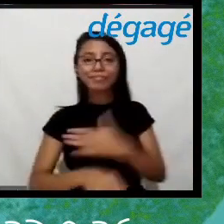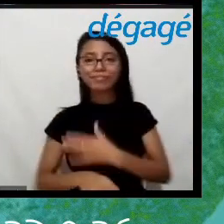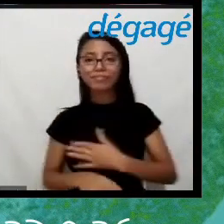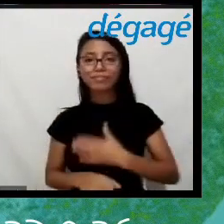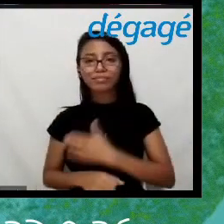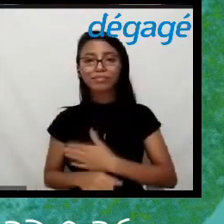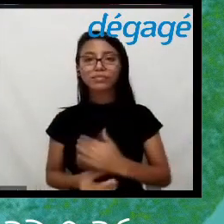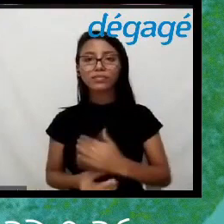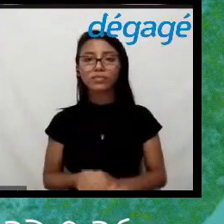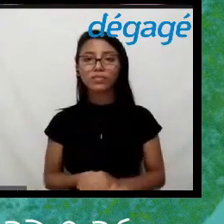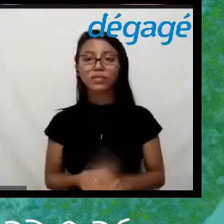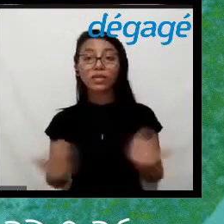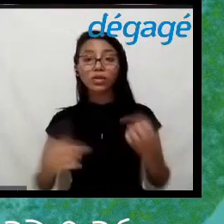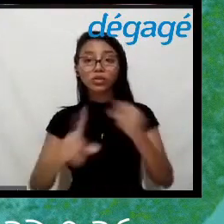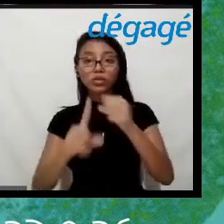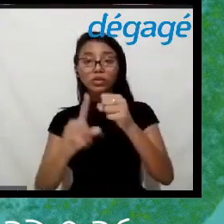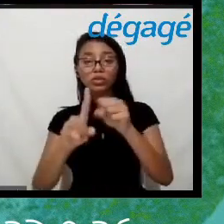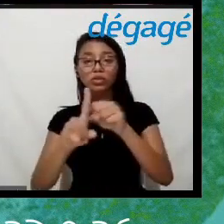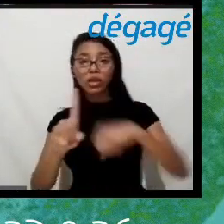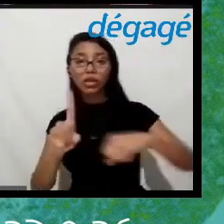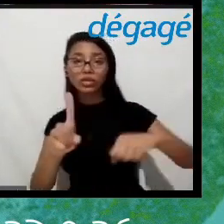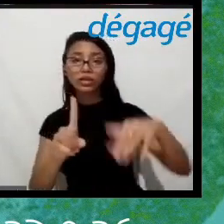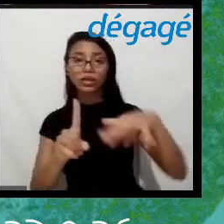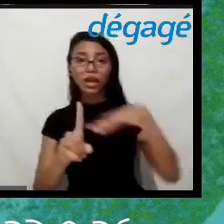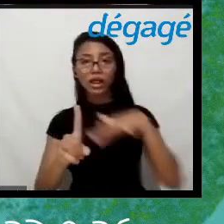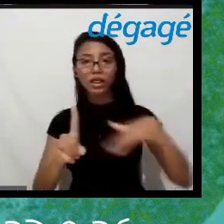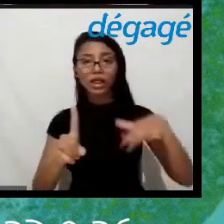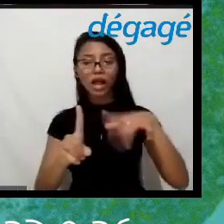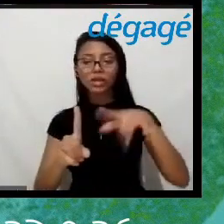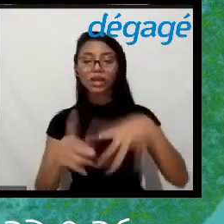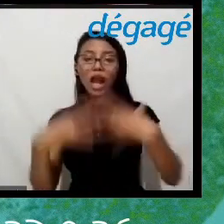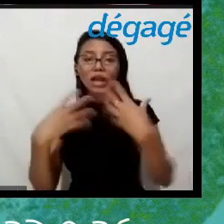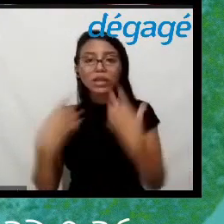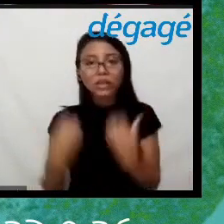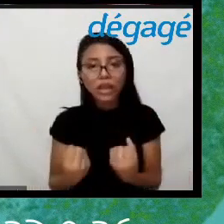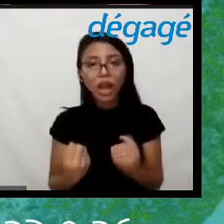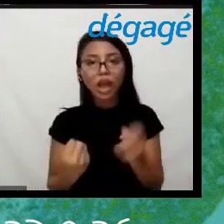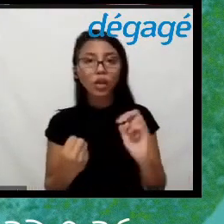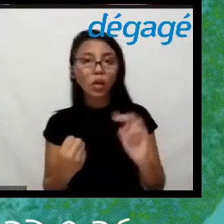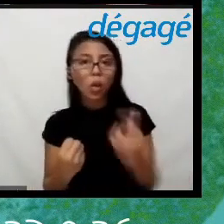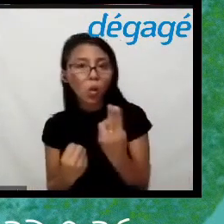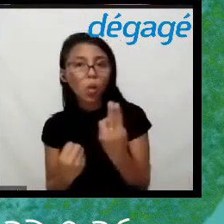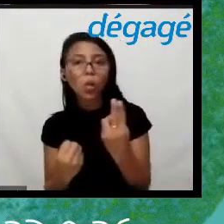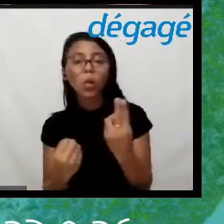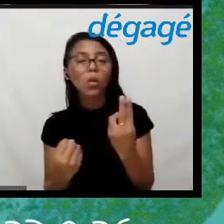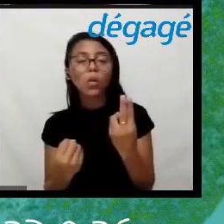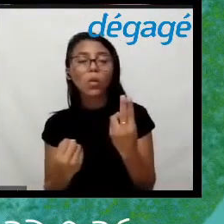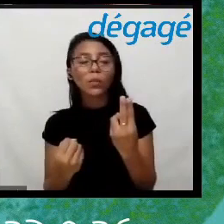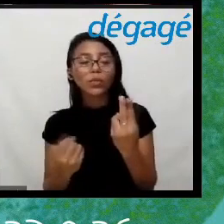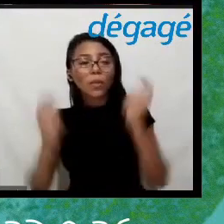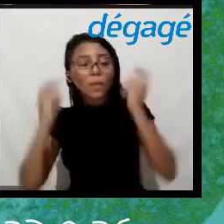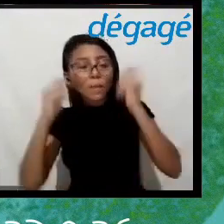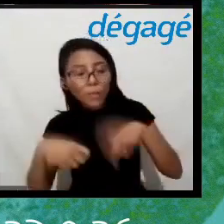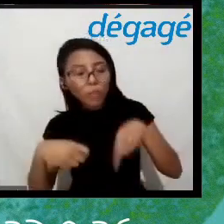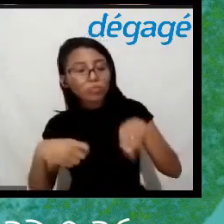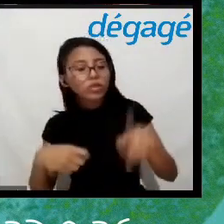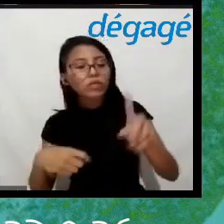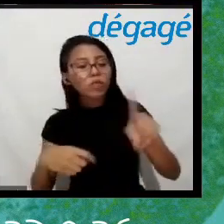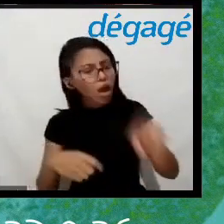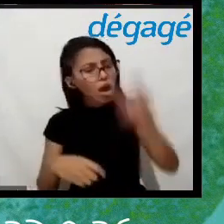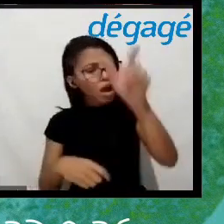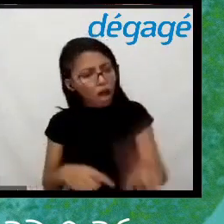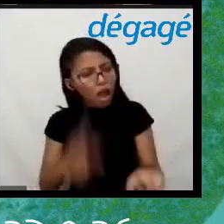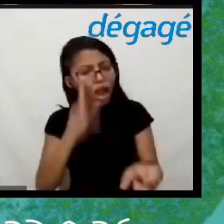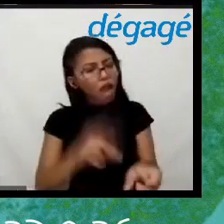que possibilita o acesso e a produção de todas as pessoas, considerando as diferenças, a escola, os espaços de educação